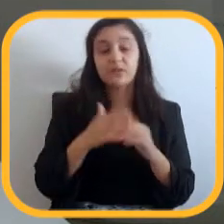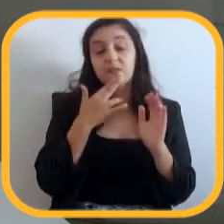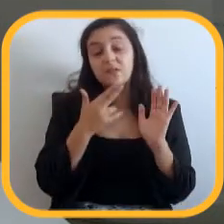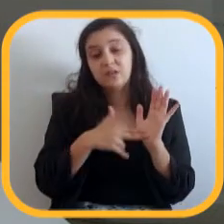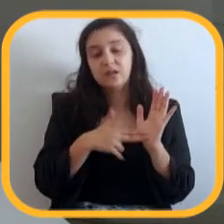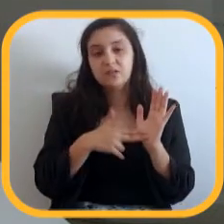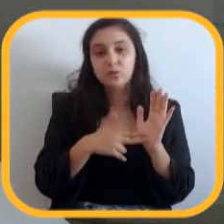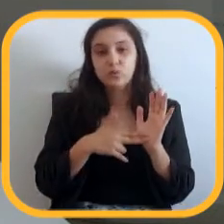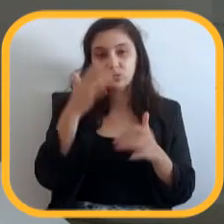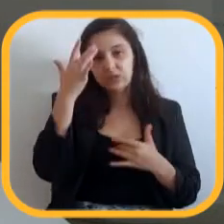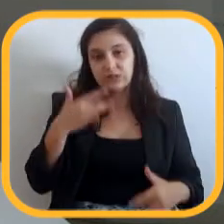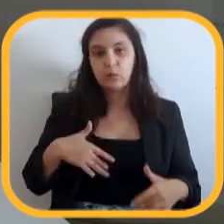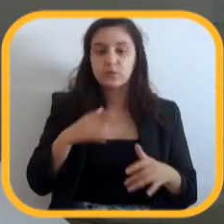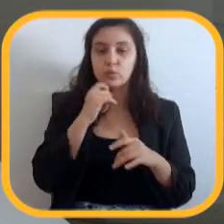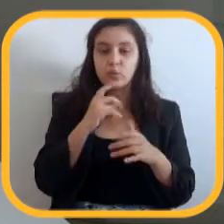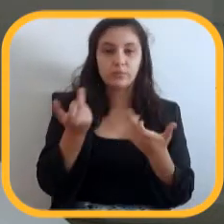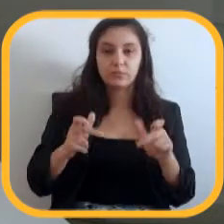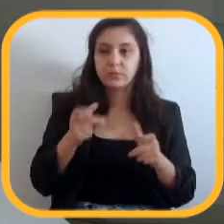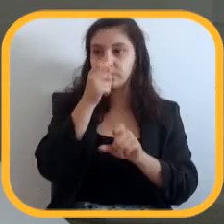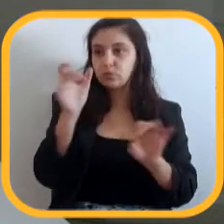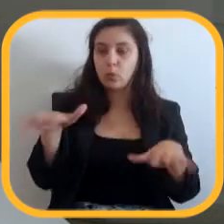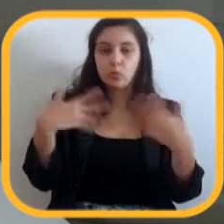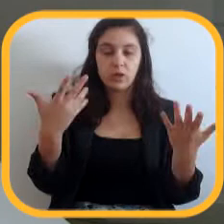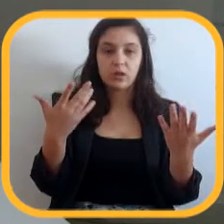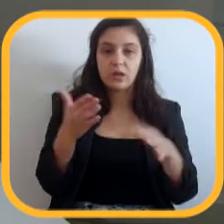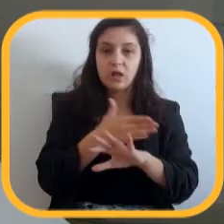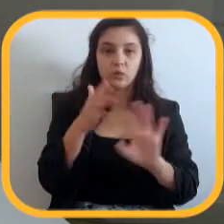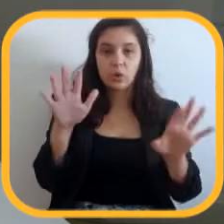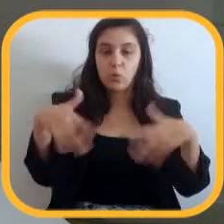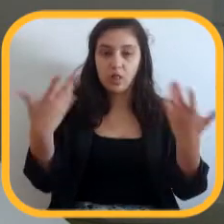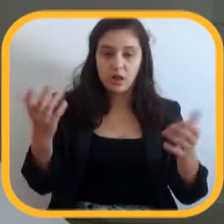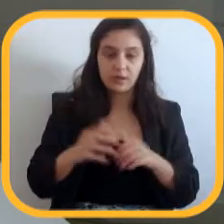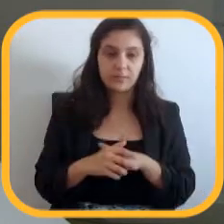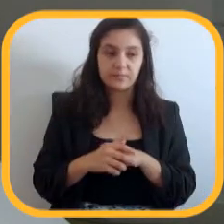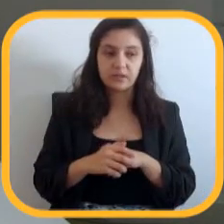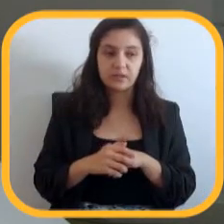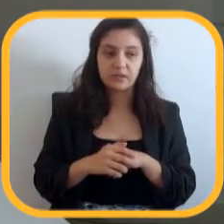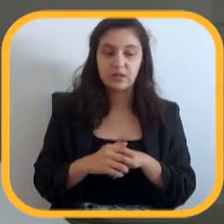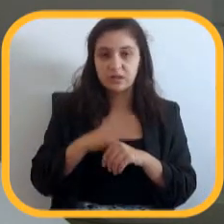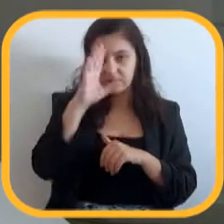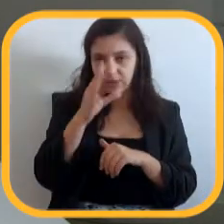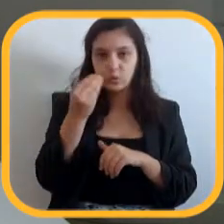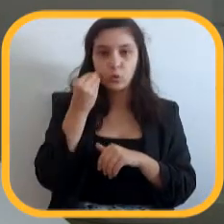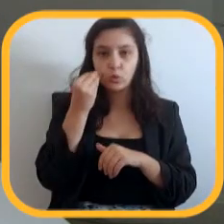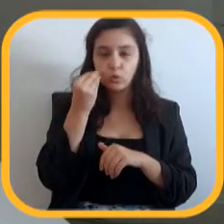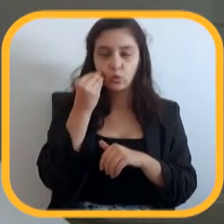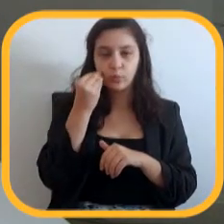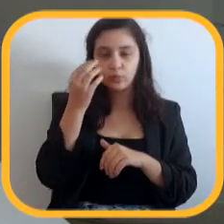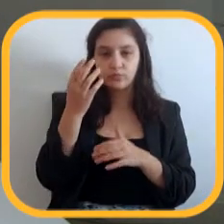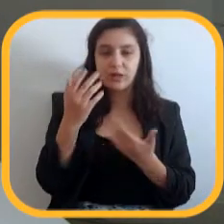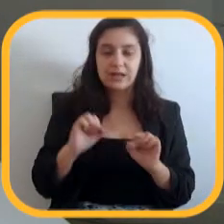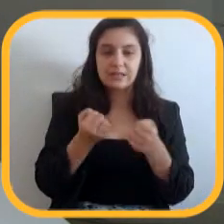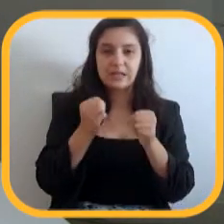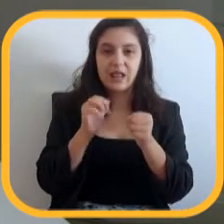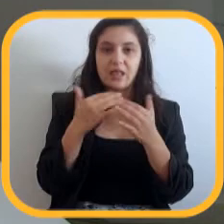Na realidade, os sintomas podem surgir a qualquer pessoa e em qualquer momento. Sabes de que forma é que o transtorno